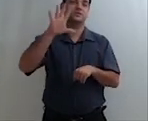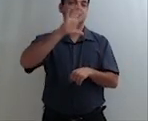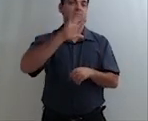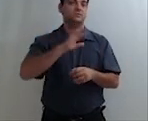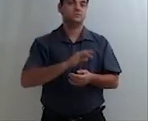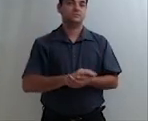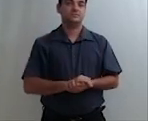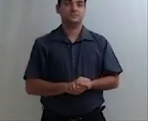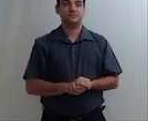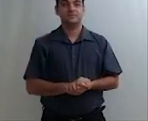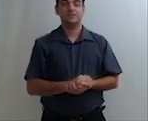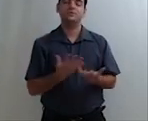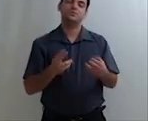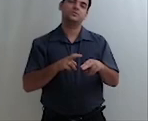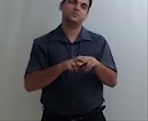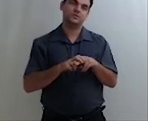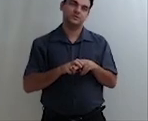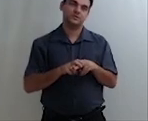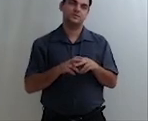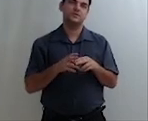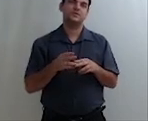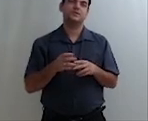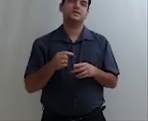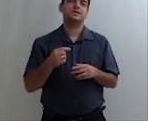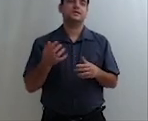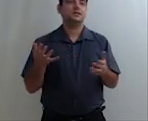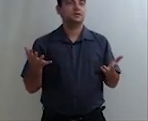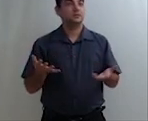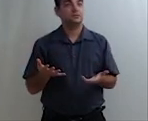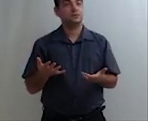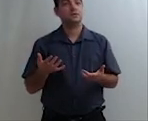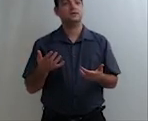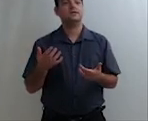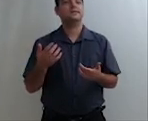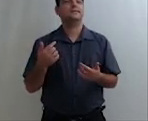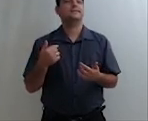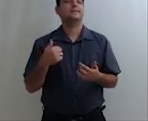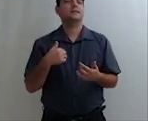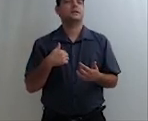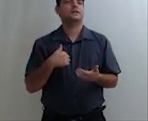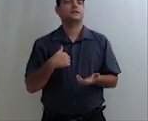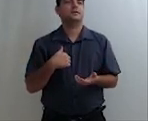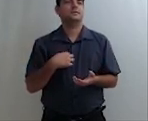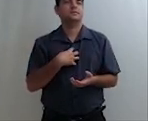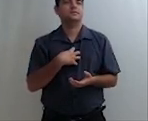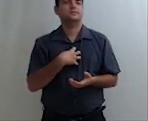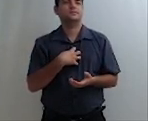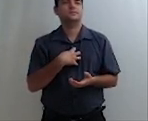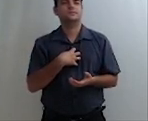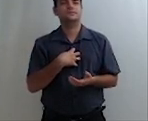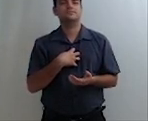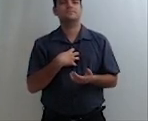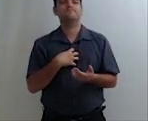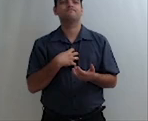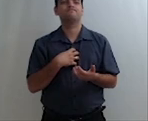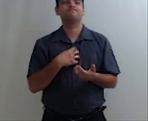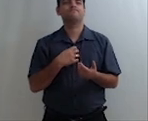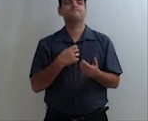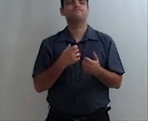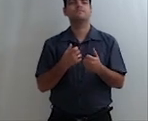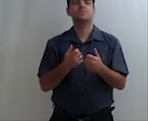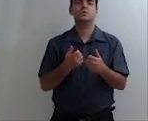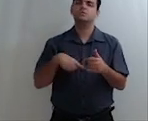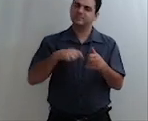né por esses motivos né Eh encontra-se encontrando se né alinhado Eh